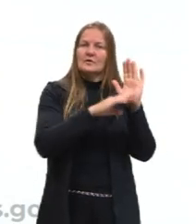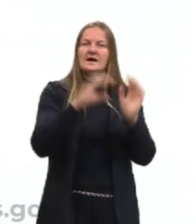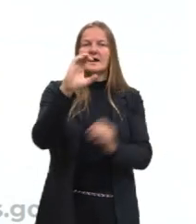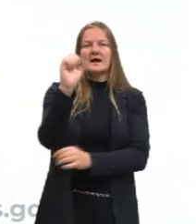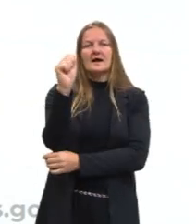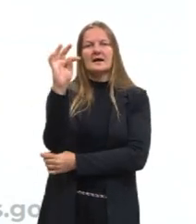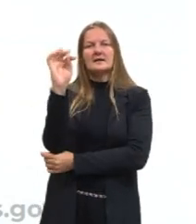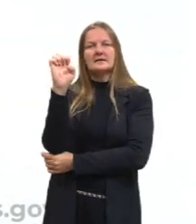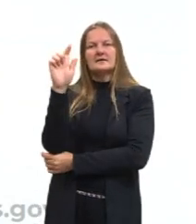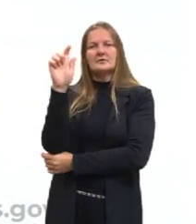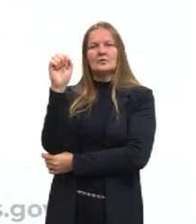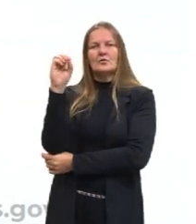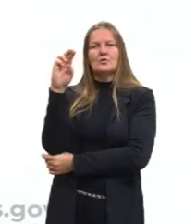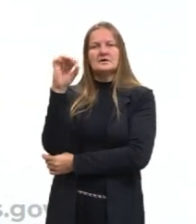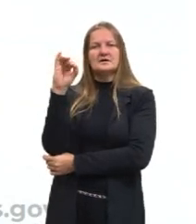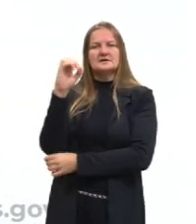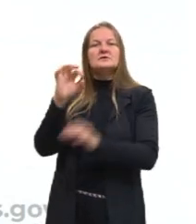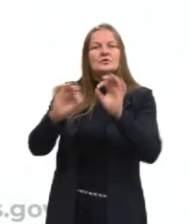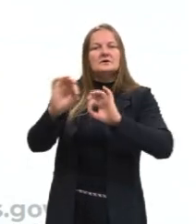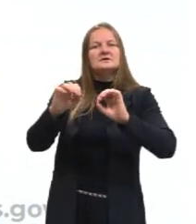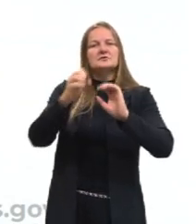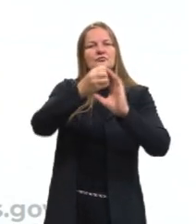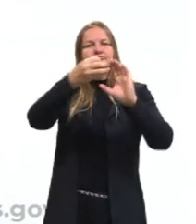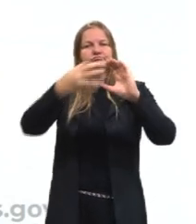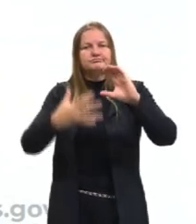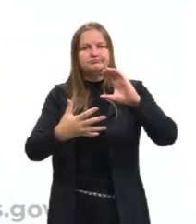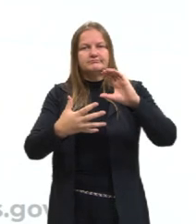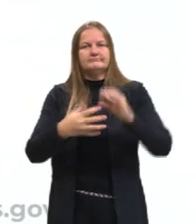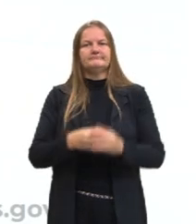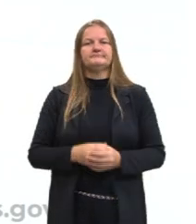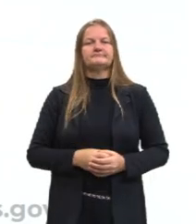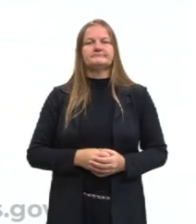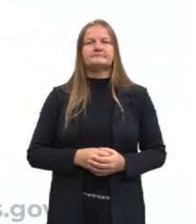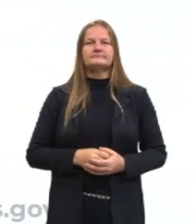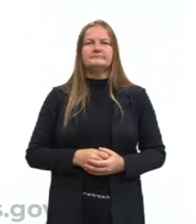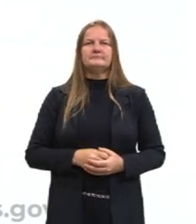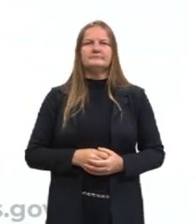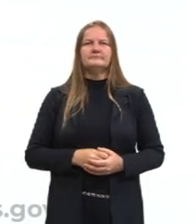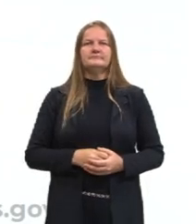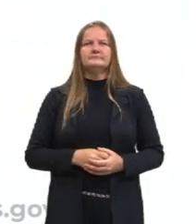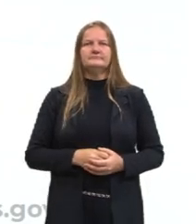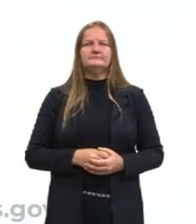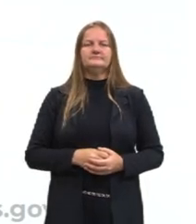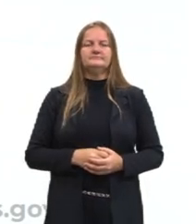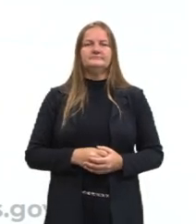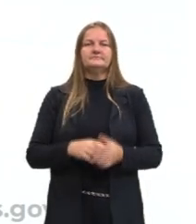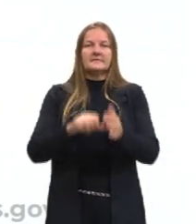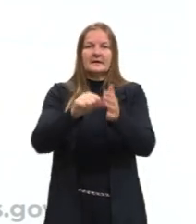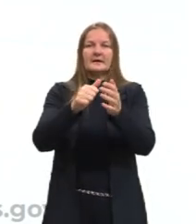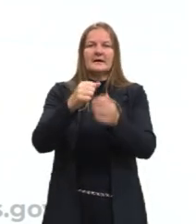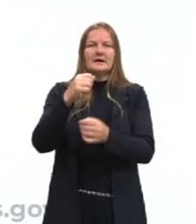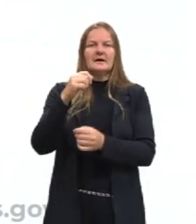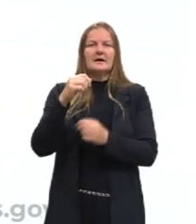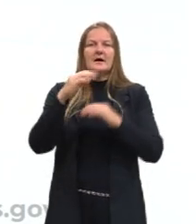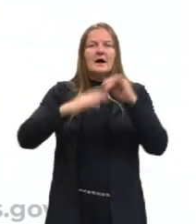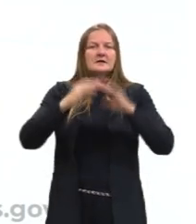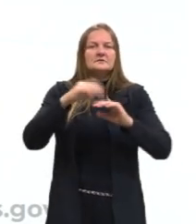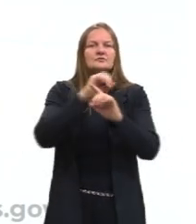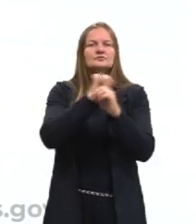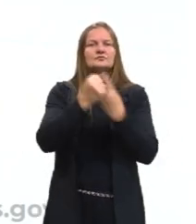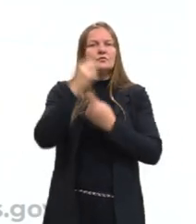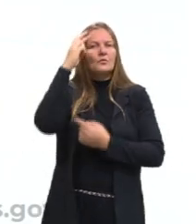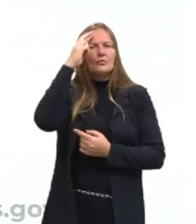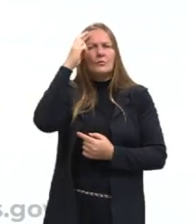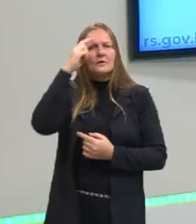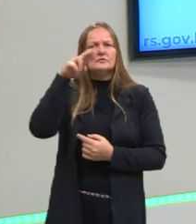categorias para melhor entender Olha só ação social Racional com relação a fins